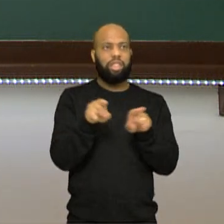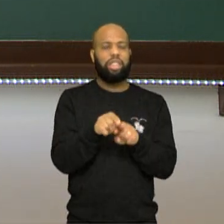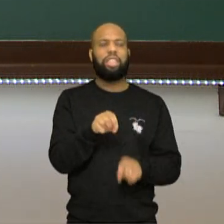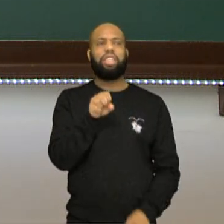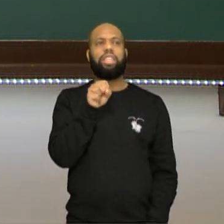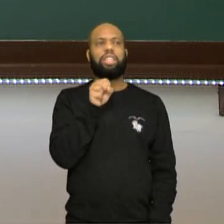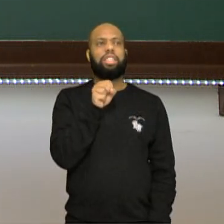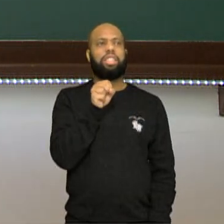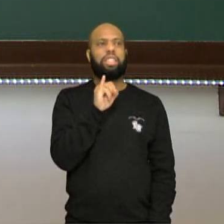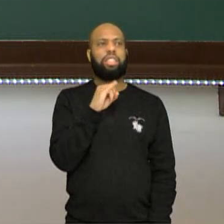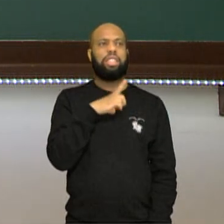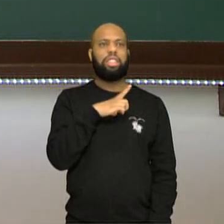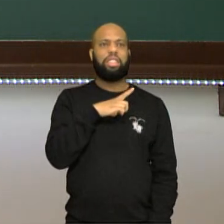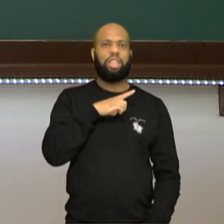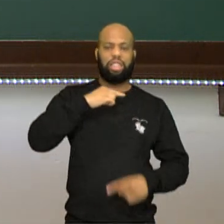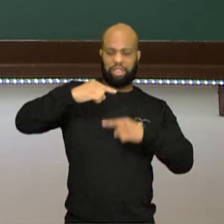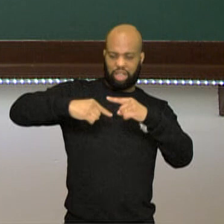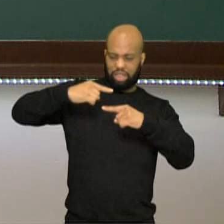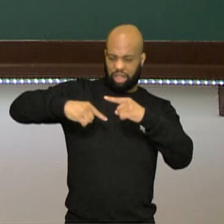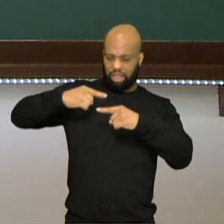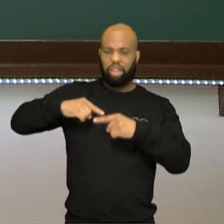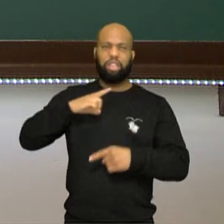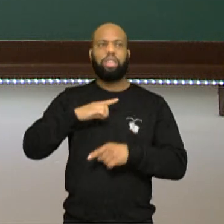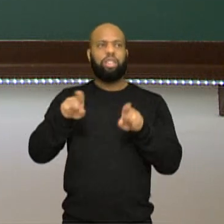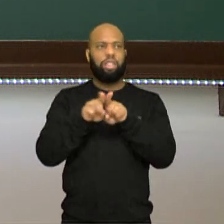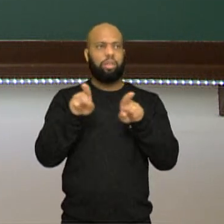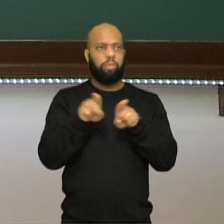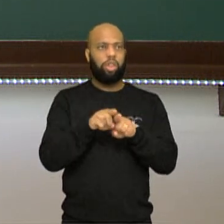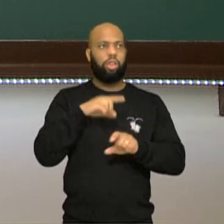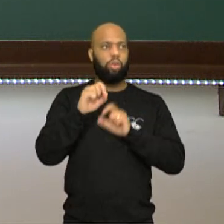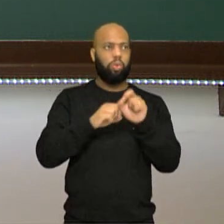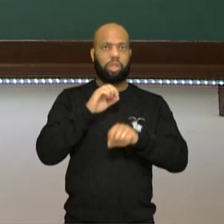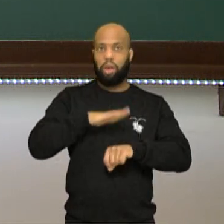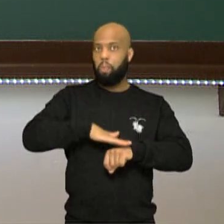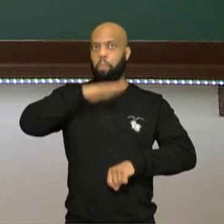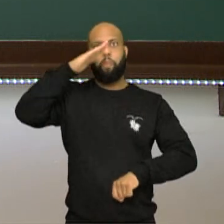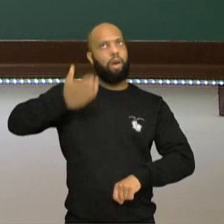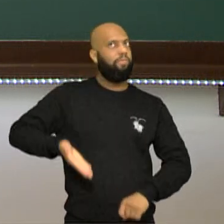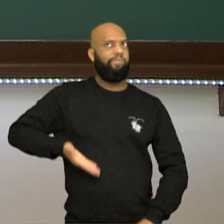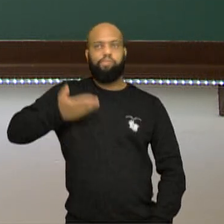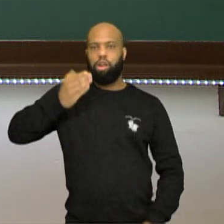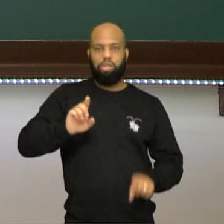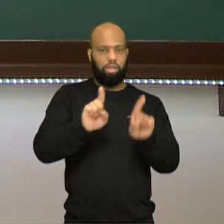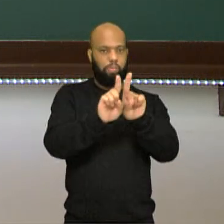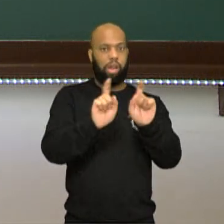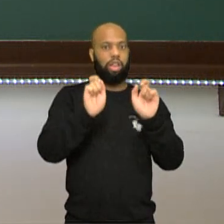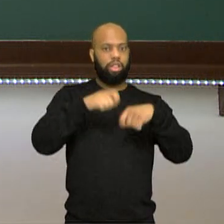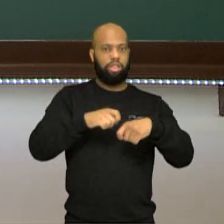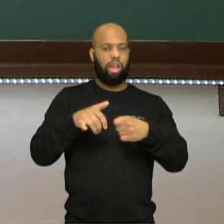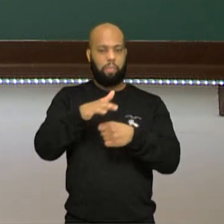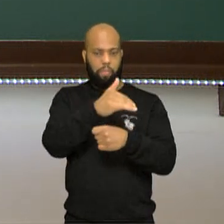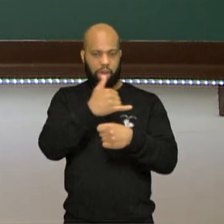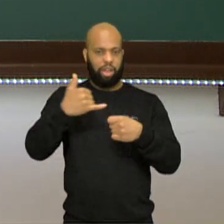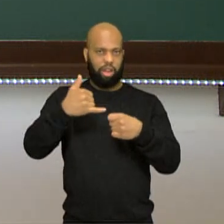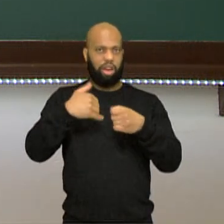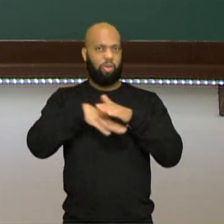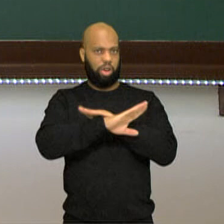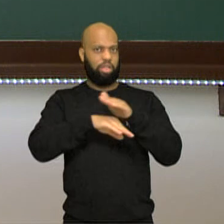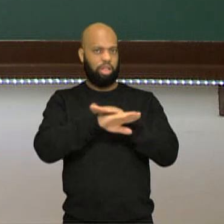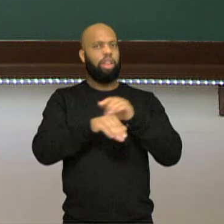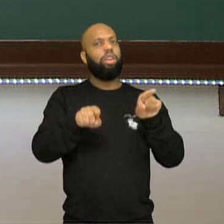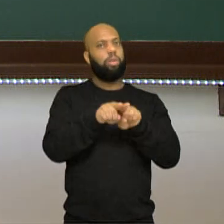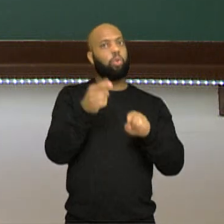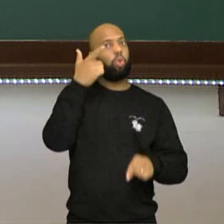mais rolamento você tiver, mais alto fica a capacitância, mais carga você pode carregar, né? Mais tensão também você